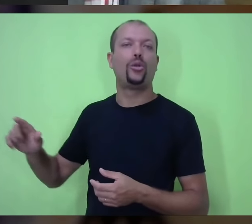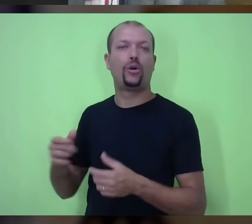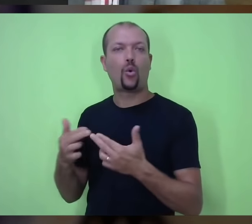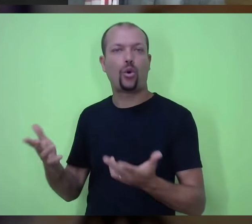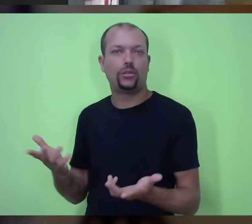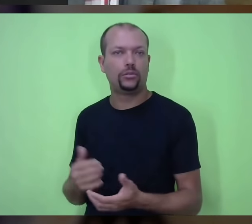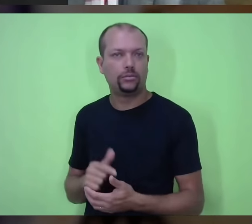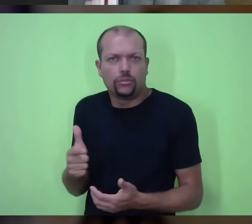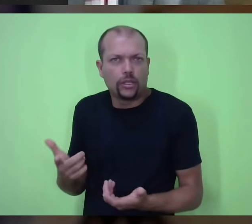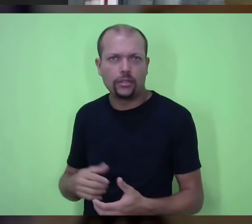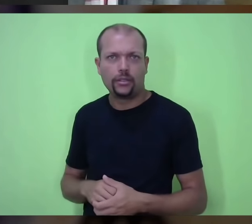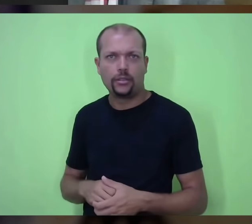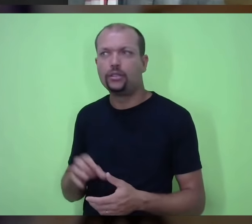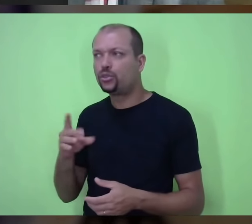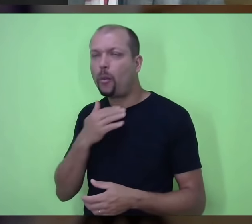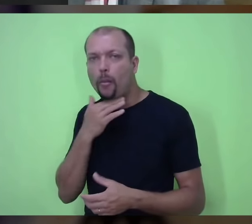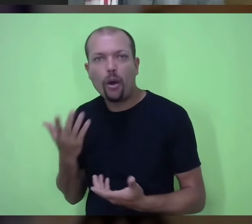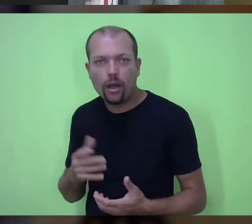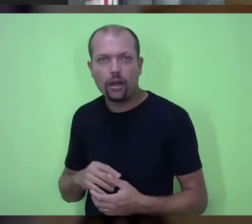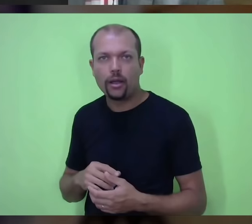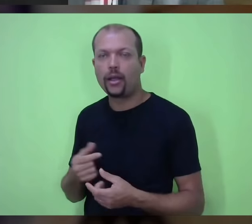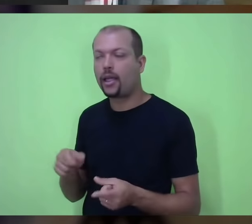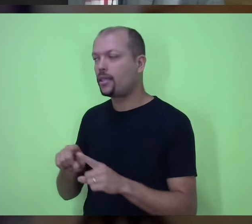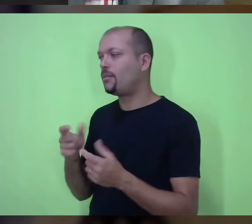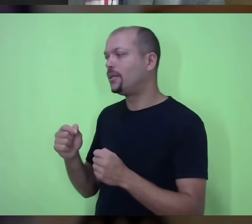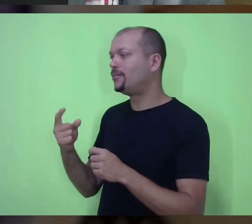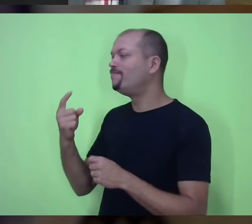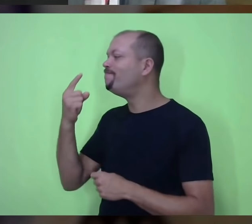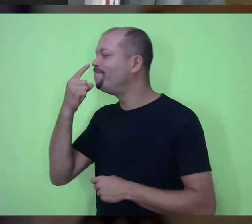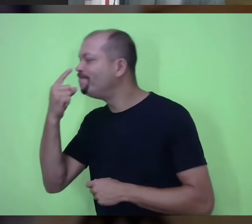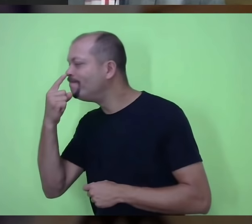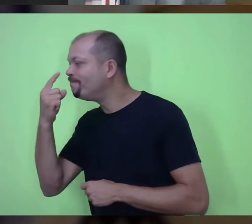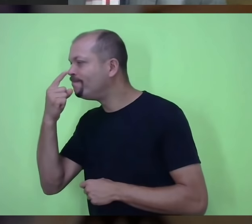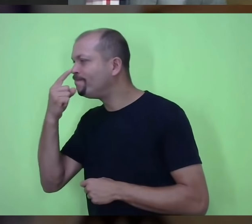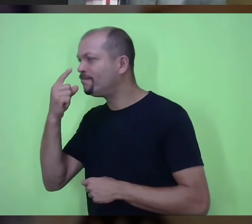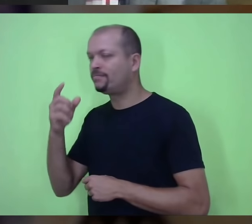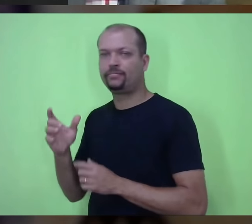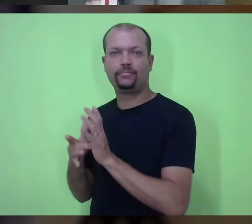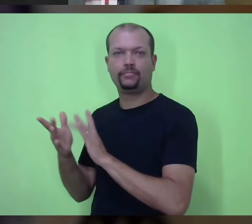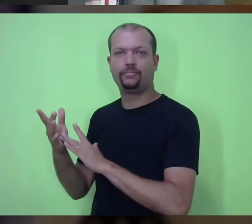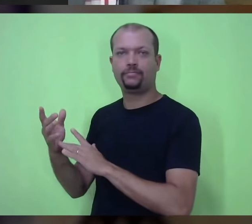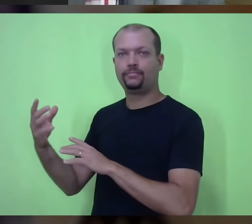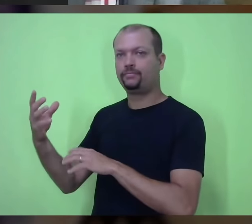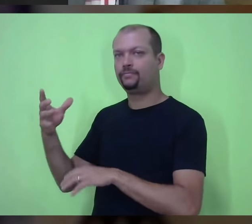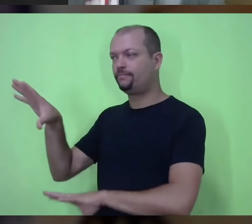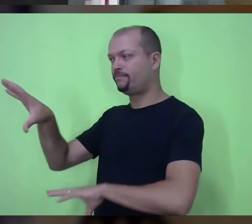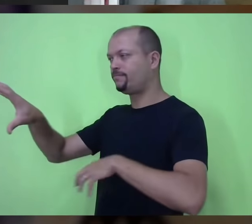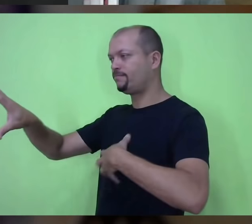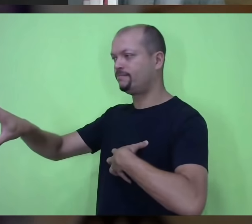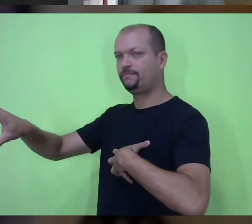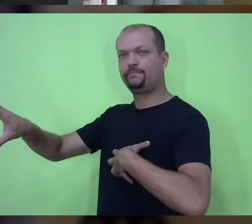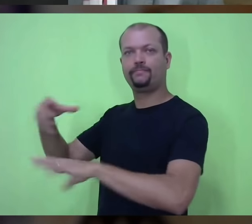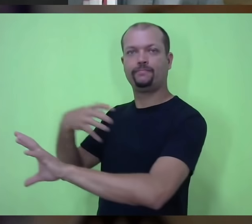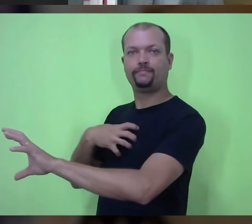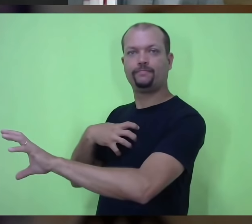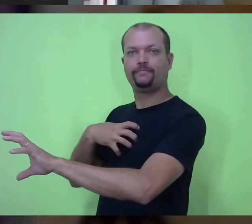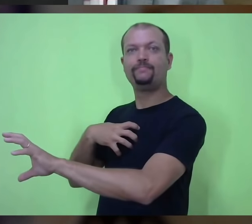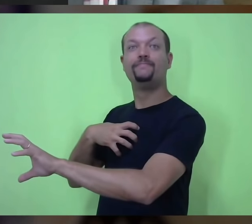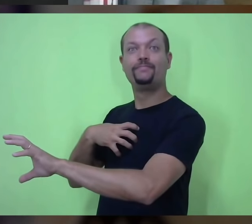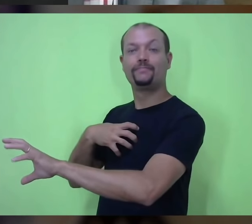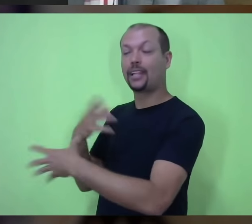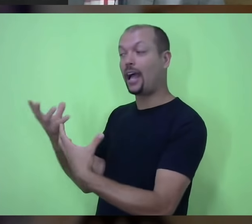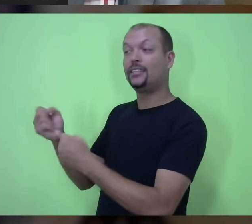o ser humano nessa situação é justamente se identificar com aquele que se identificou conosco. E não somente se identificar com ele,